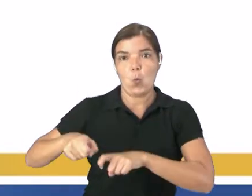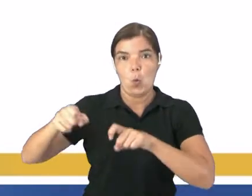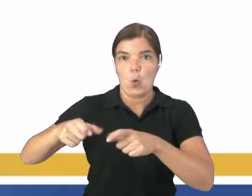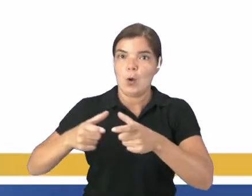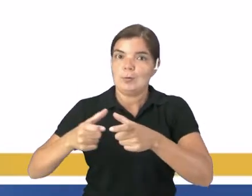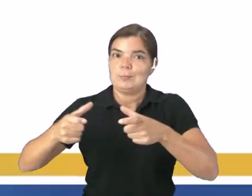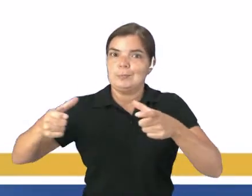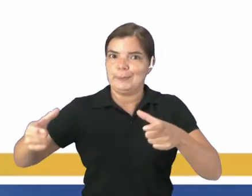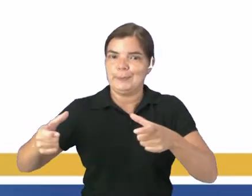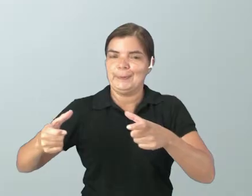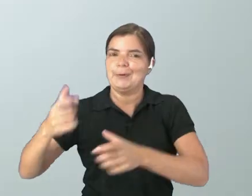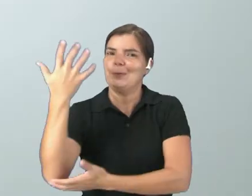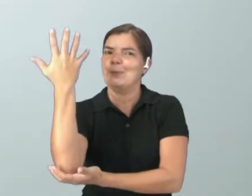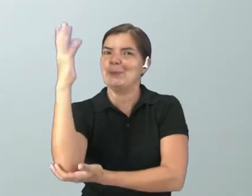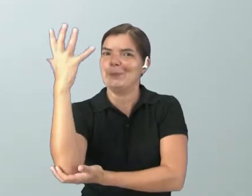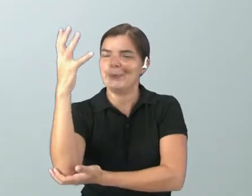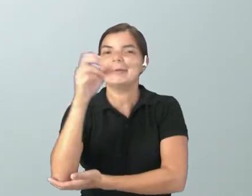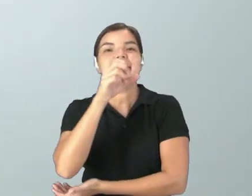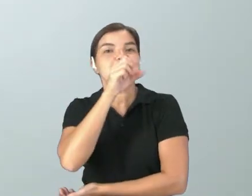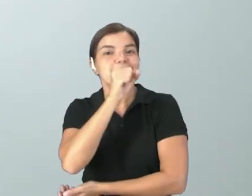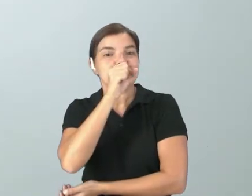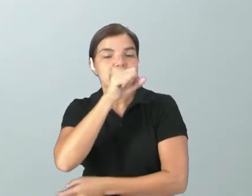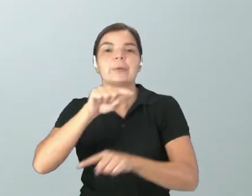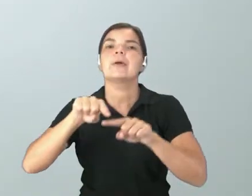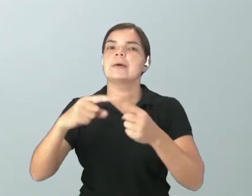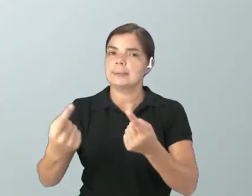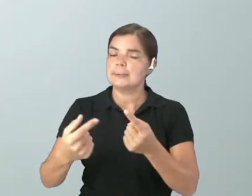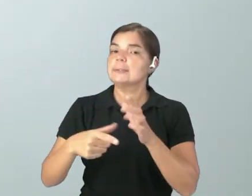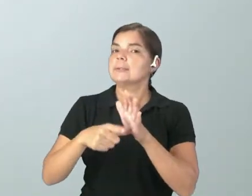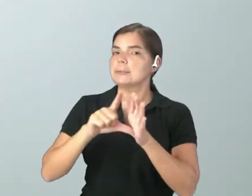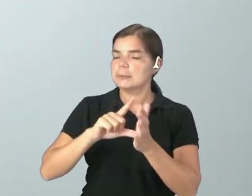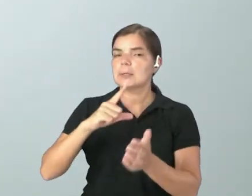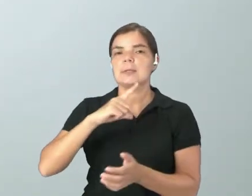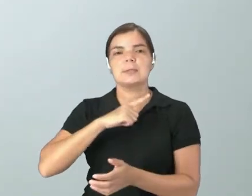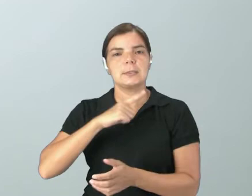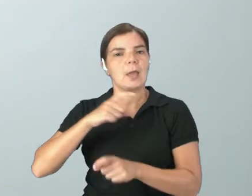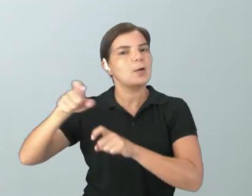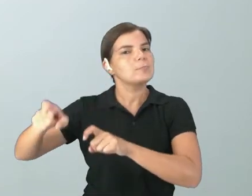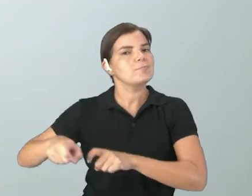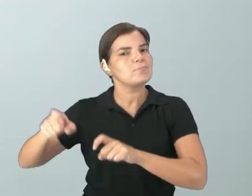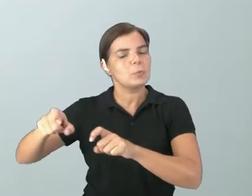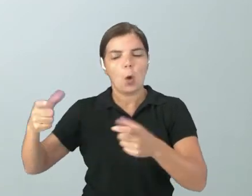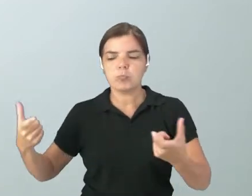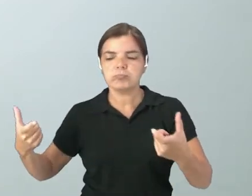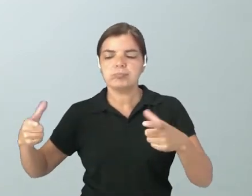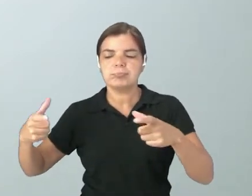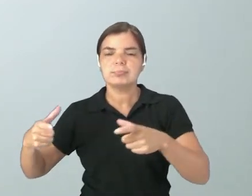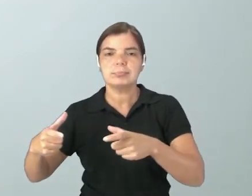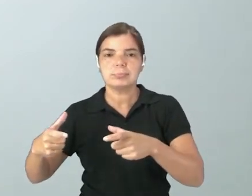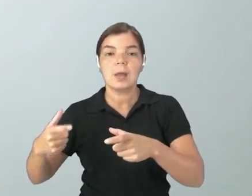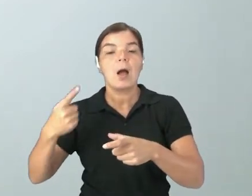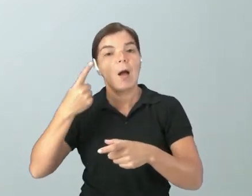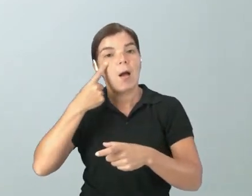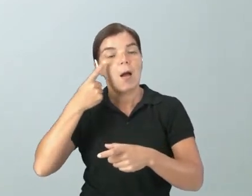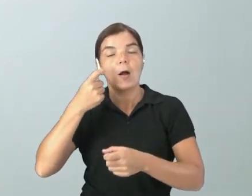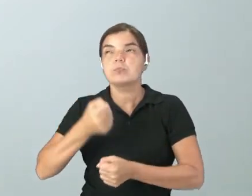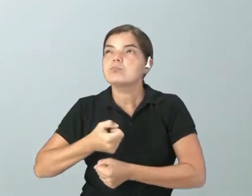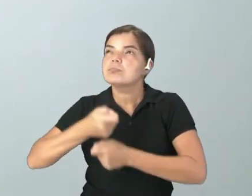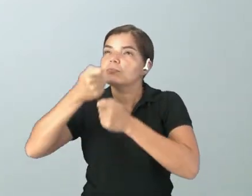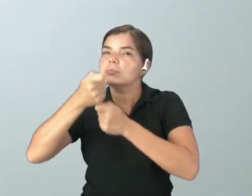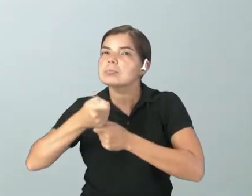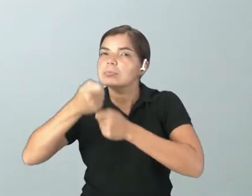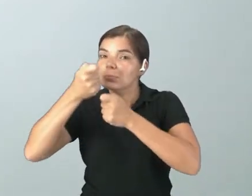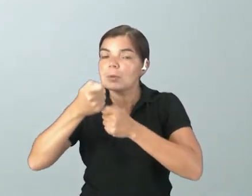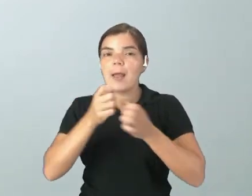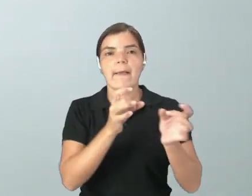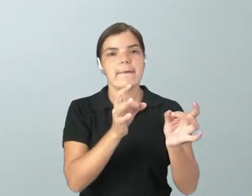de laranja? Antes, ele tinha essa plantação de laranja lá na fazendinha dele pequena, né? E ele pegava, colhia essas laranjas e